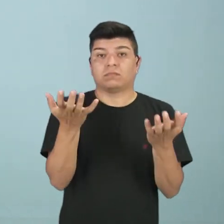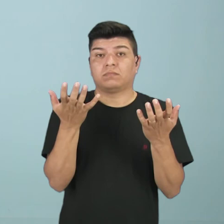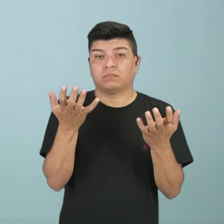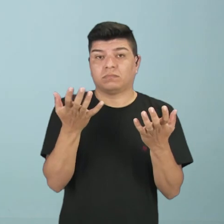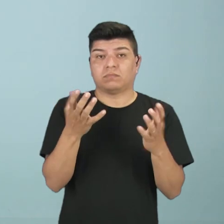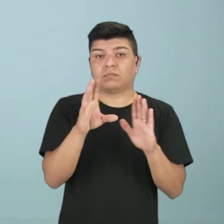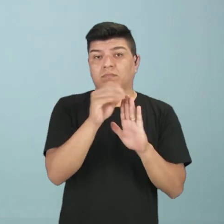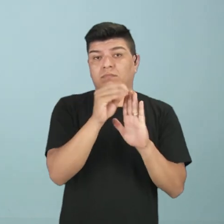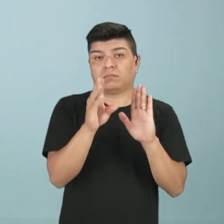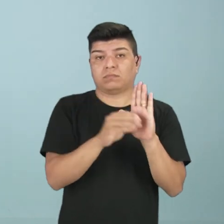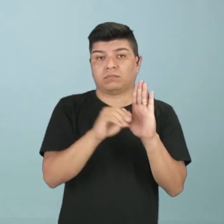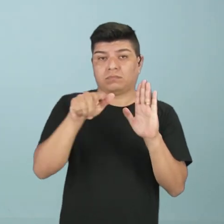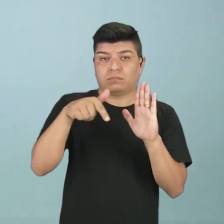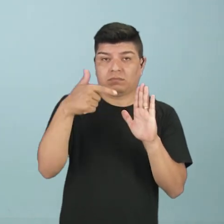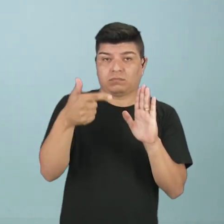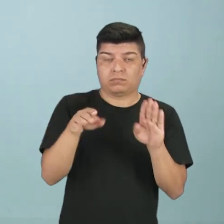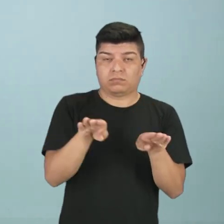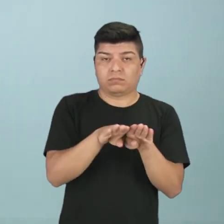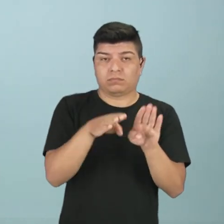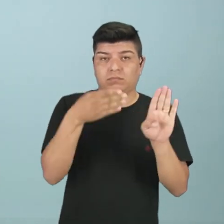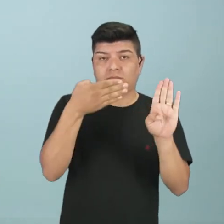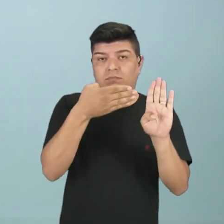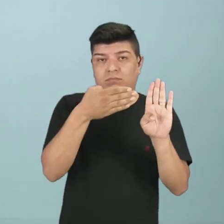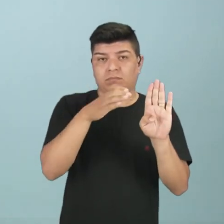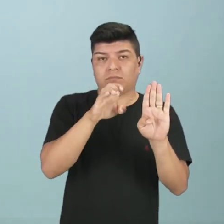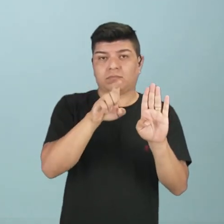esse conteúdo e outros mais, acesse a